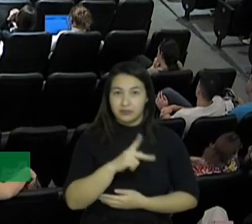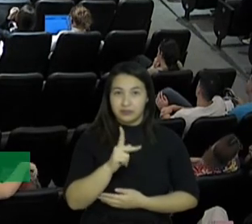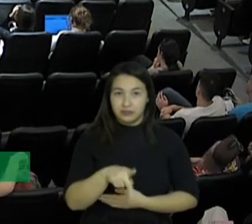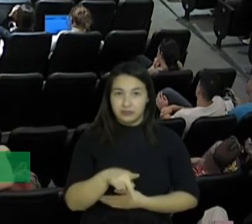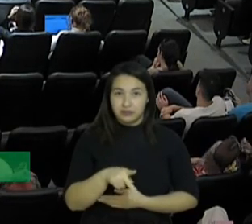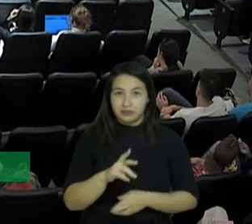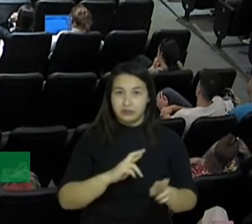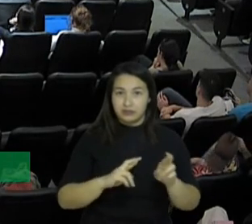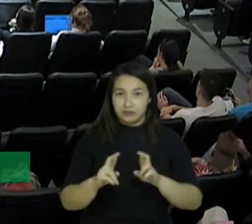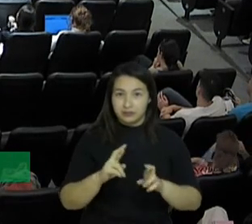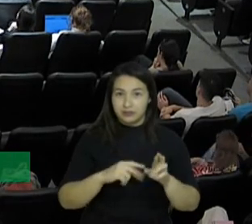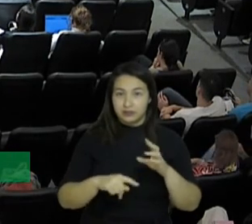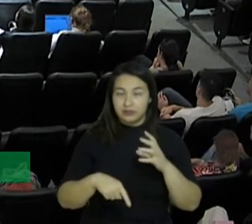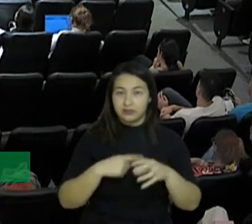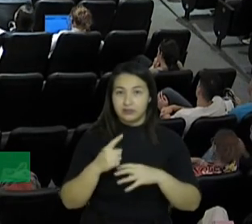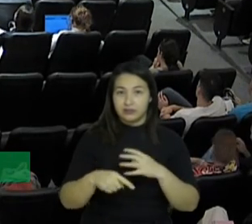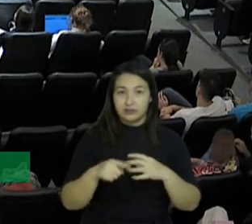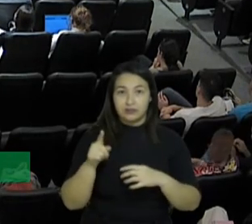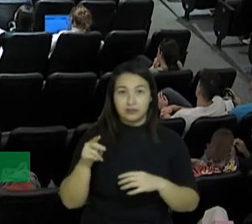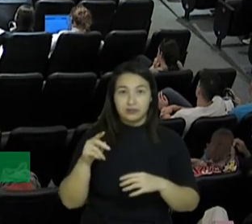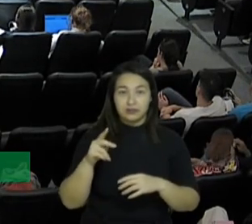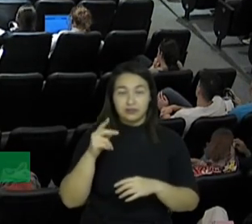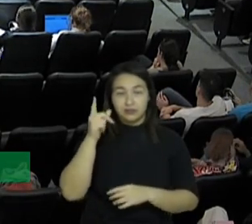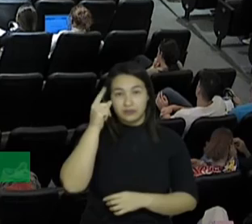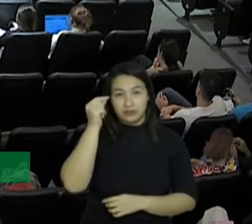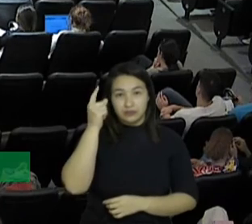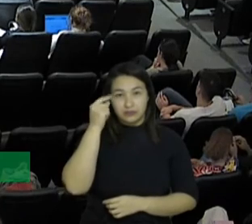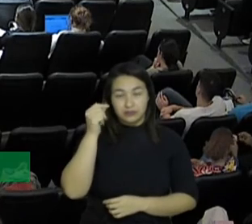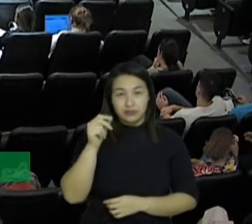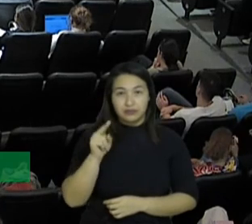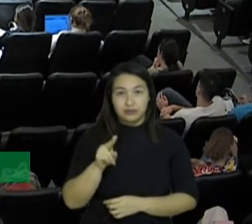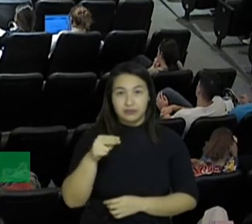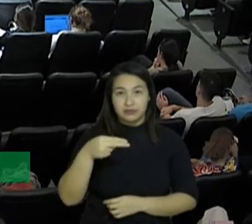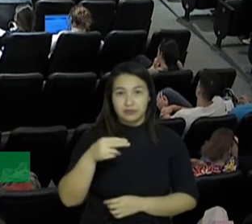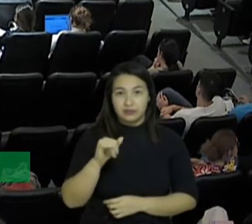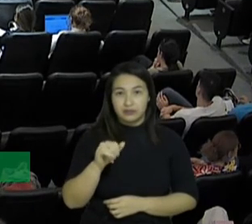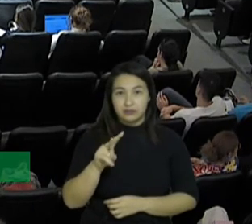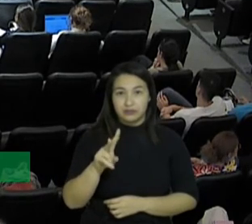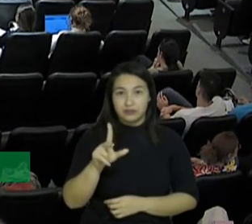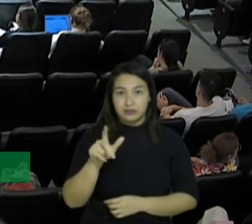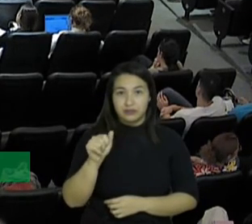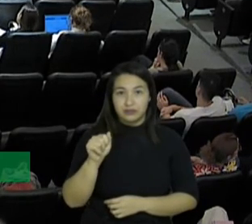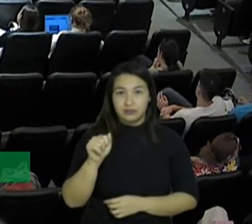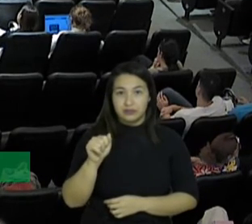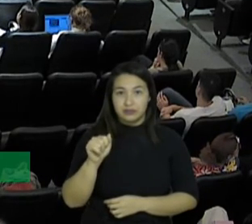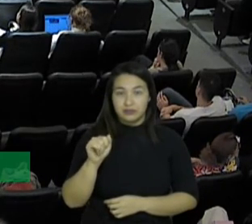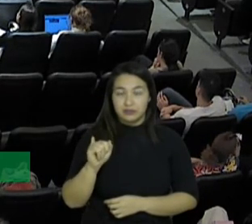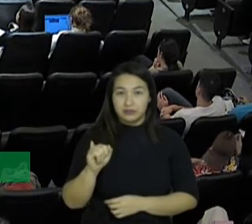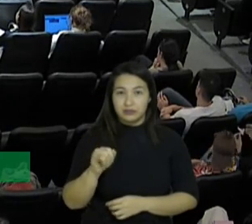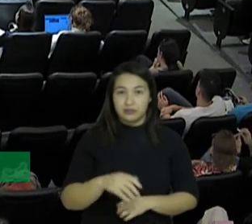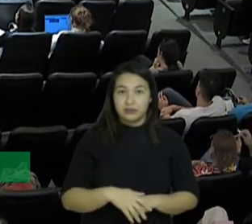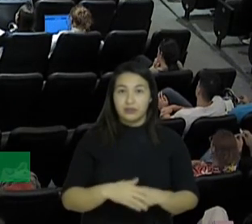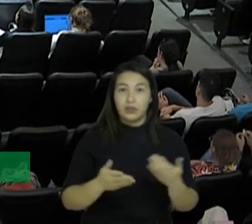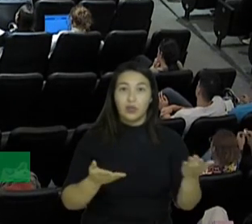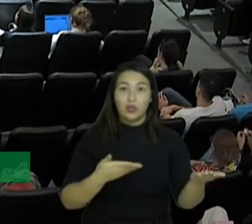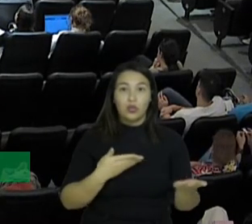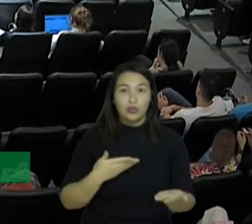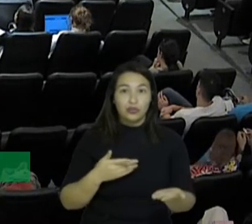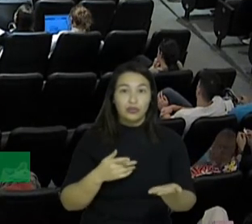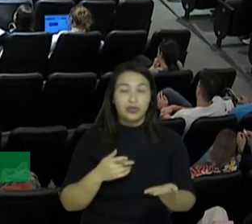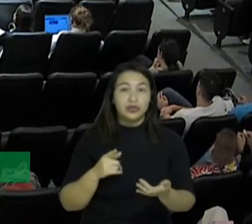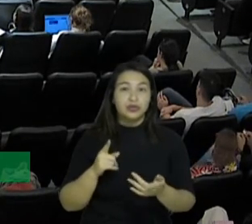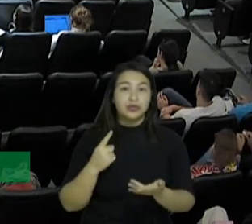internacionais da Univale e de fato eh o convite foi formulado